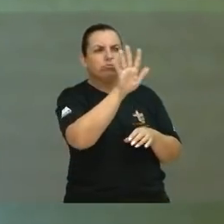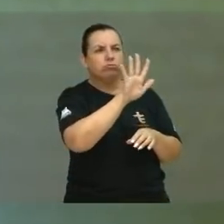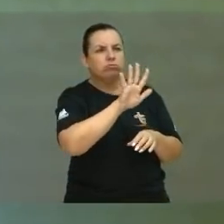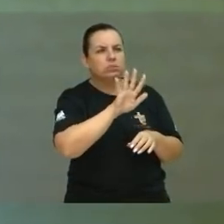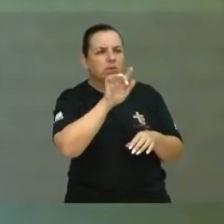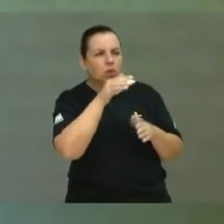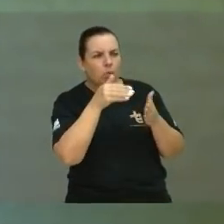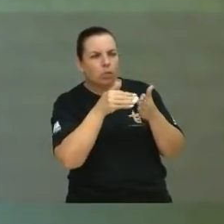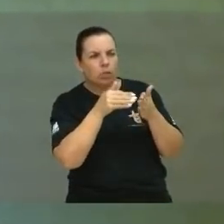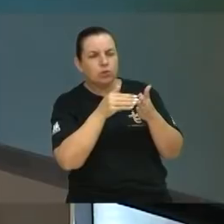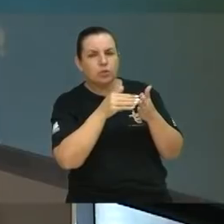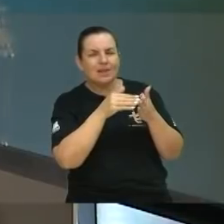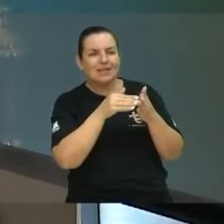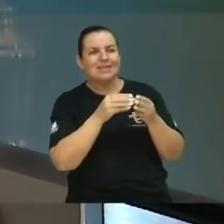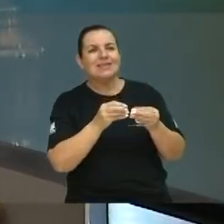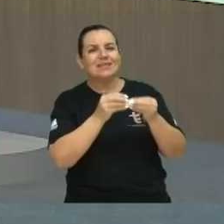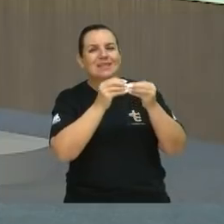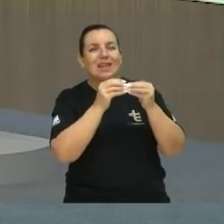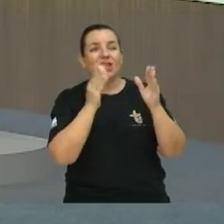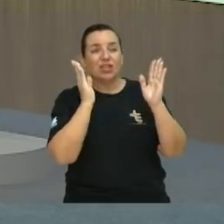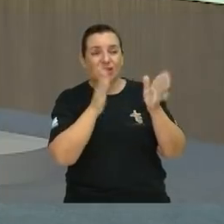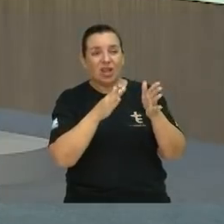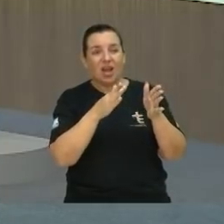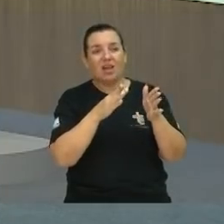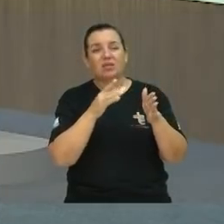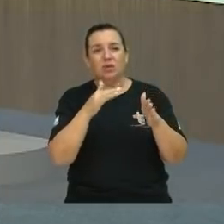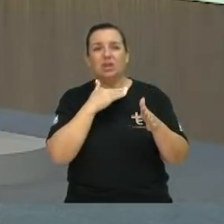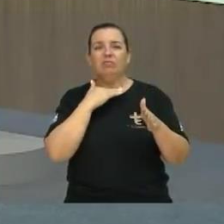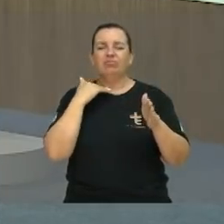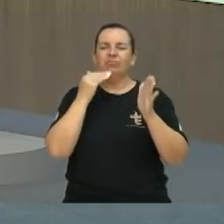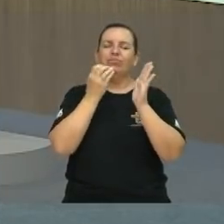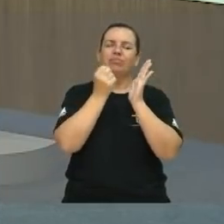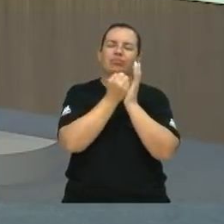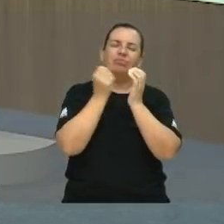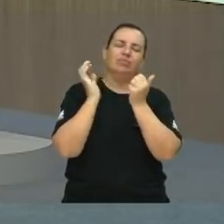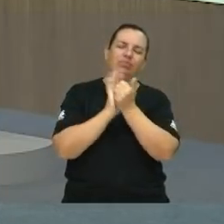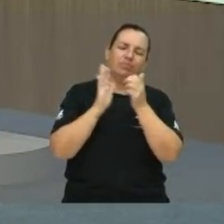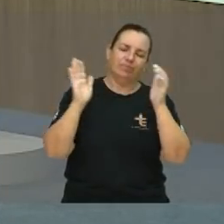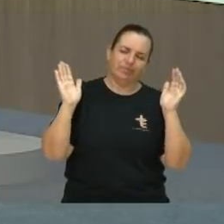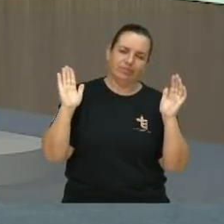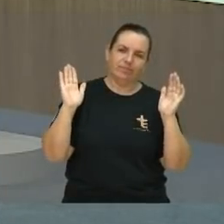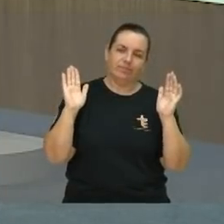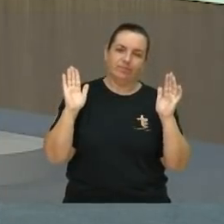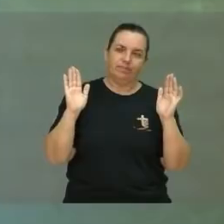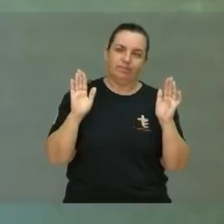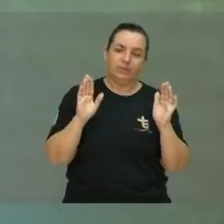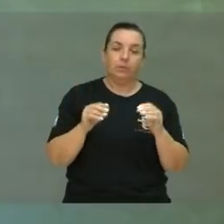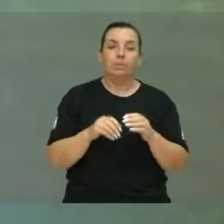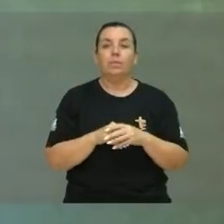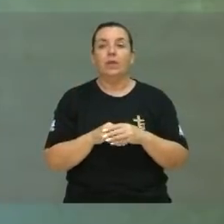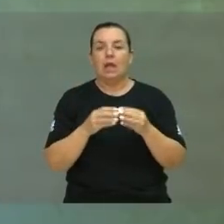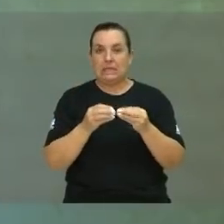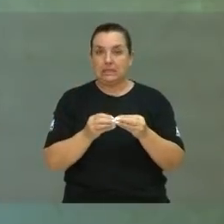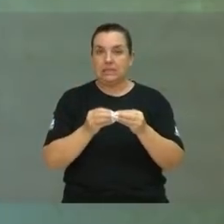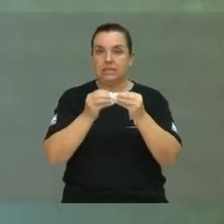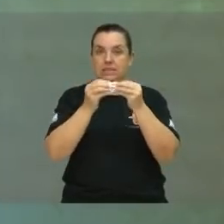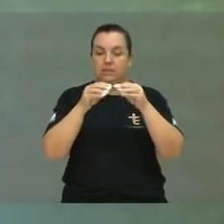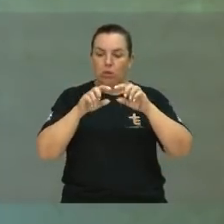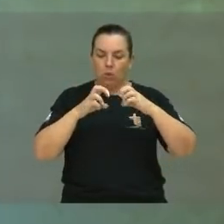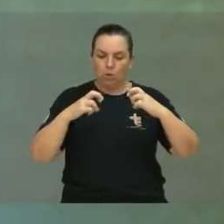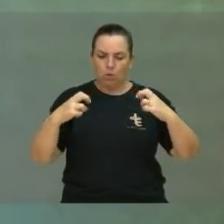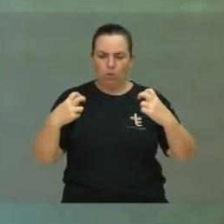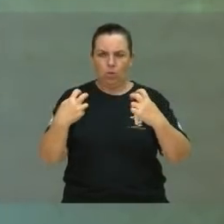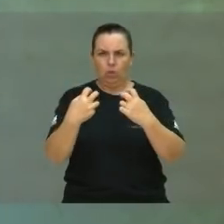já prestes a partir um quadro de seia comunhão de